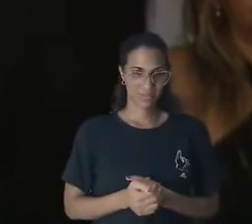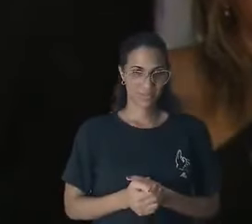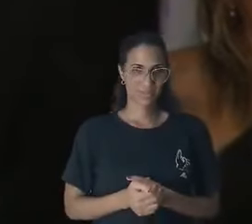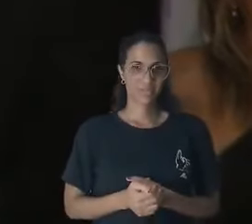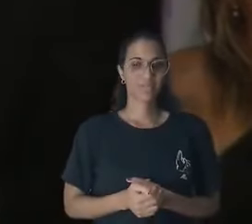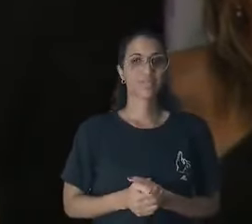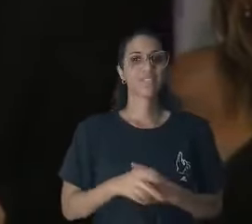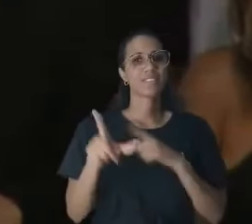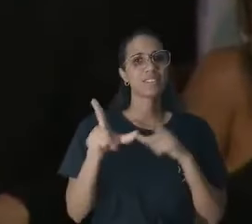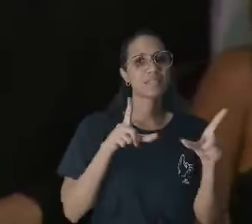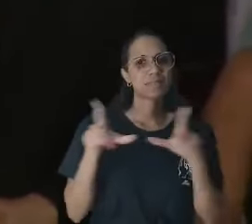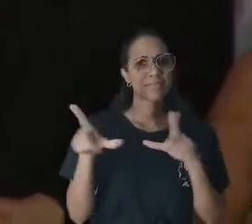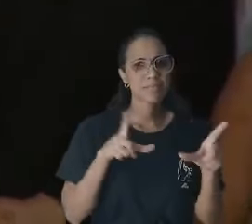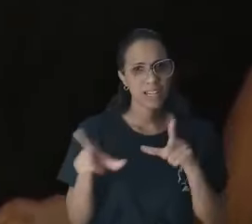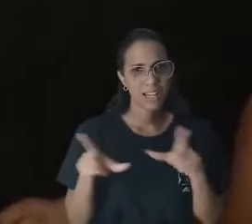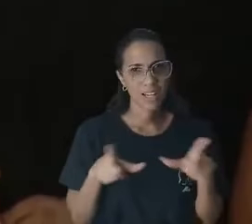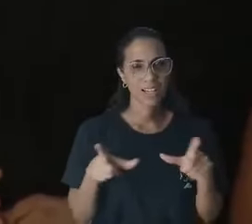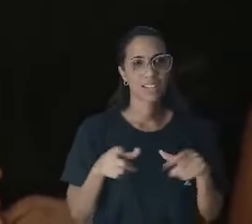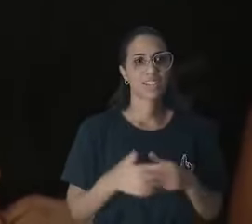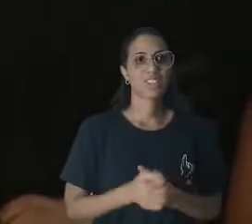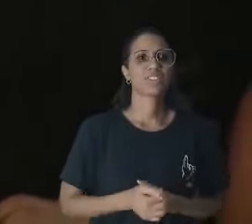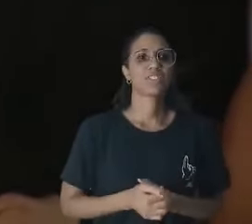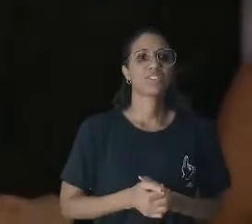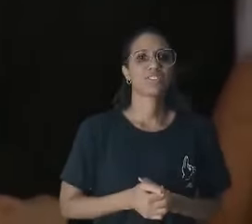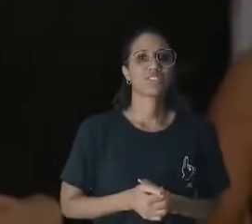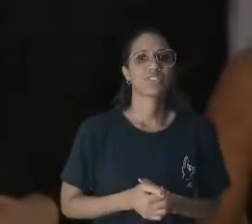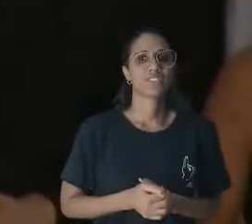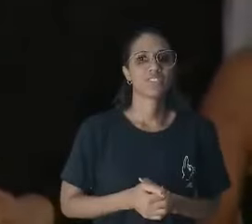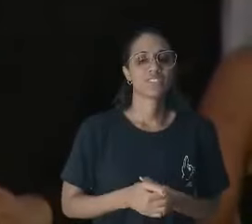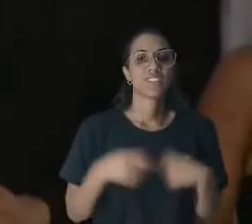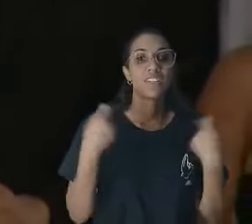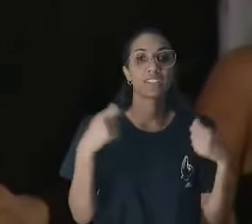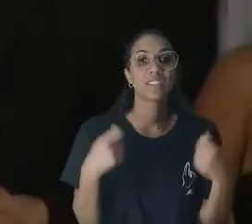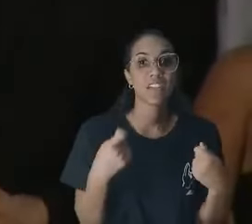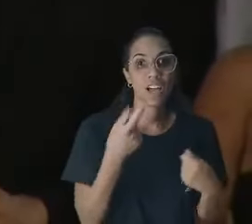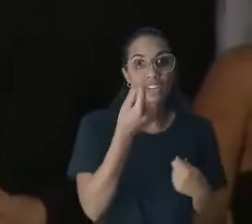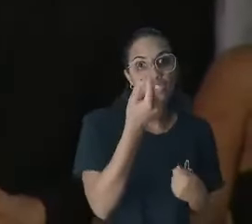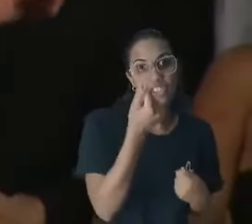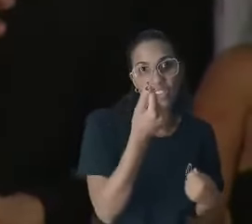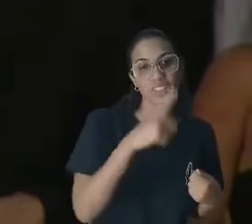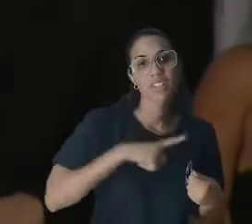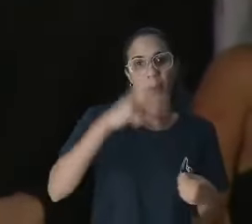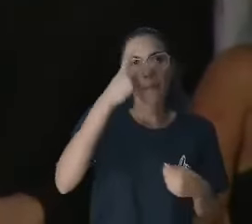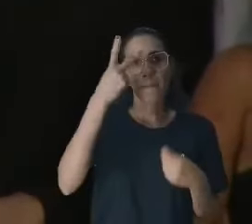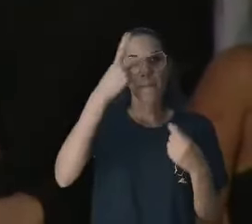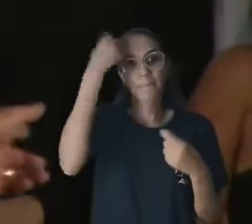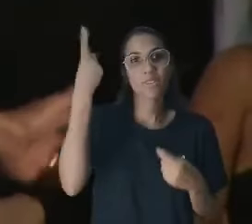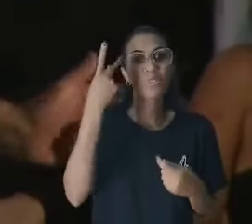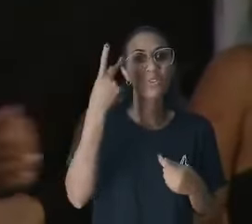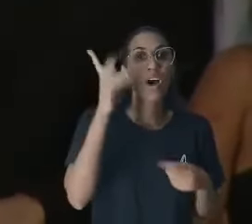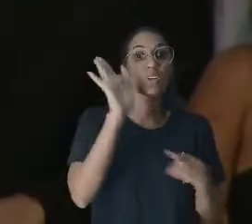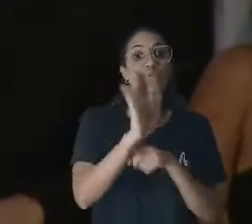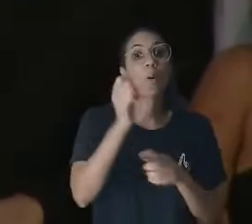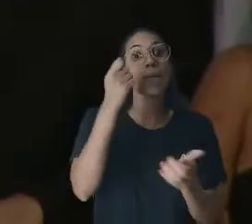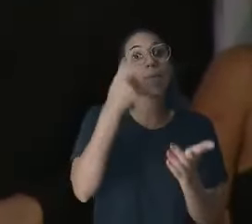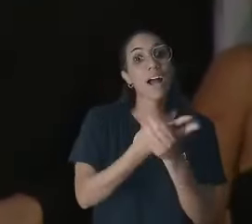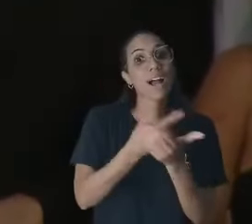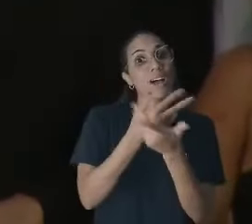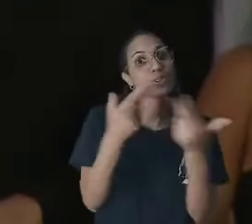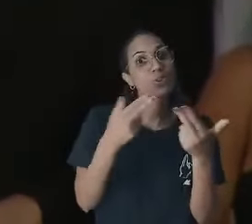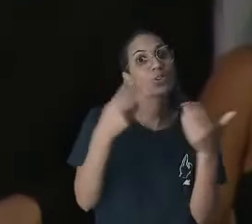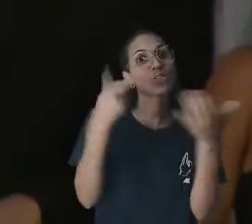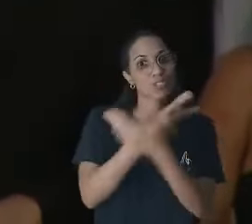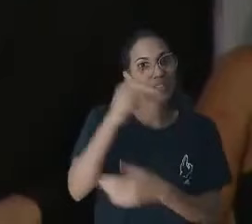trabalho, de recursos, de dinheiro, gente que está ajudando a pagar tudo isso que aconteceu